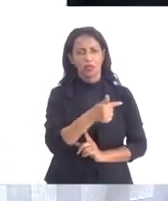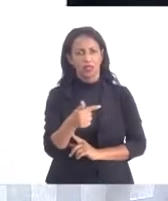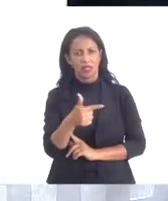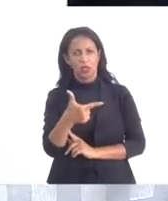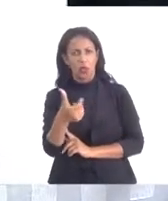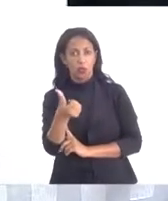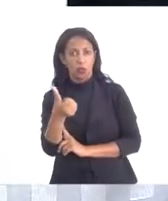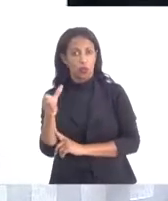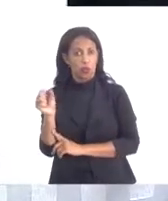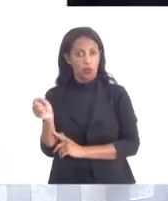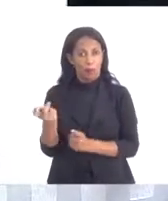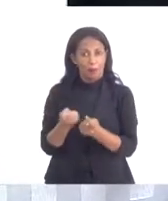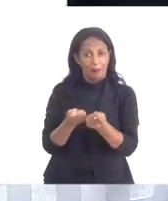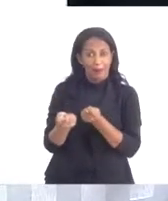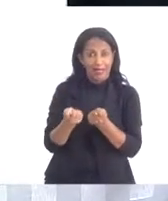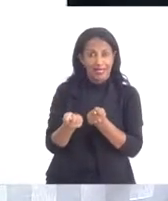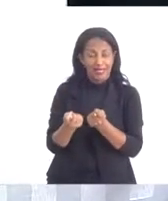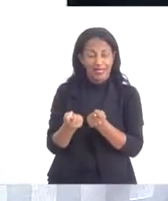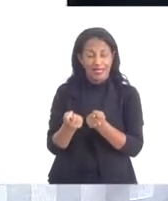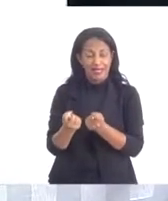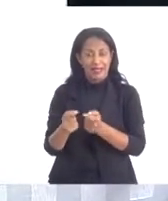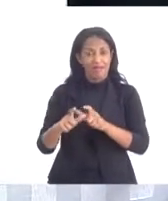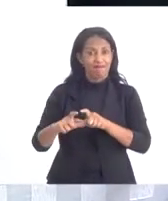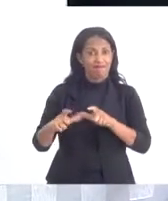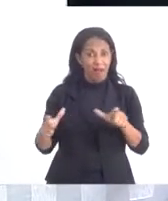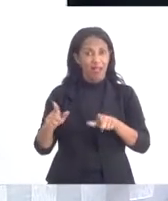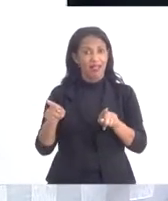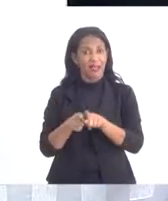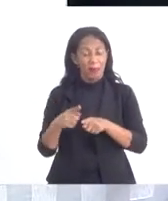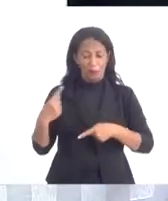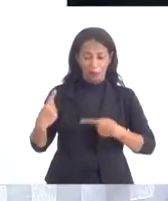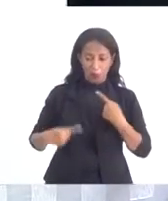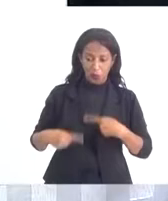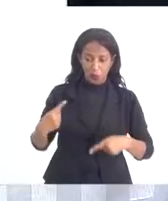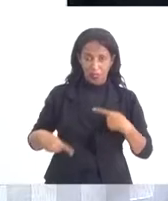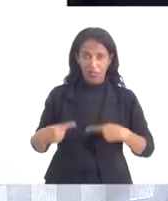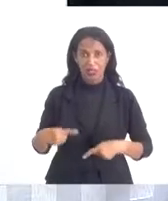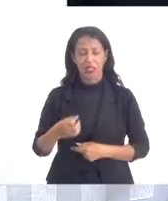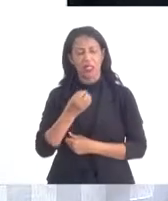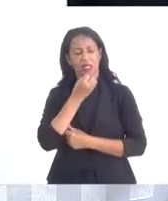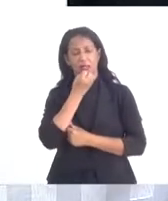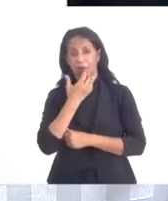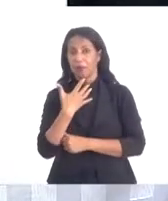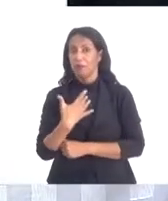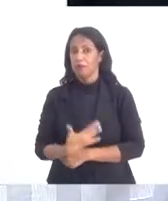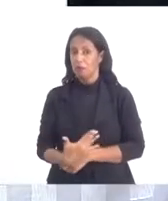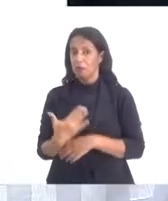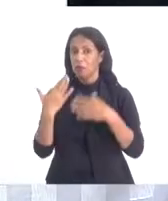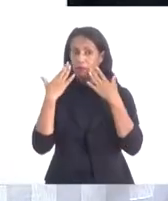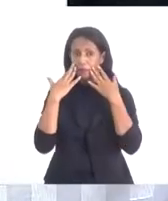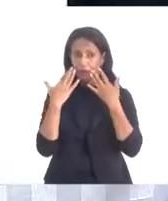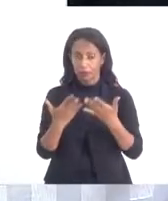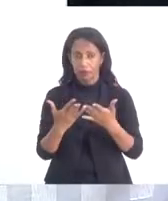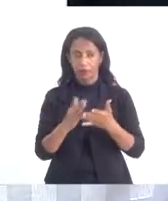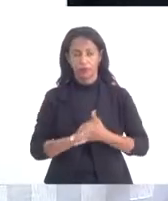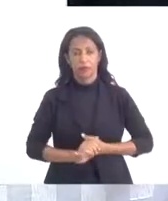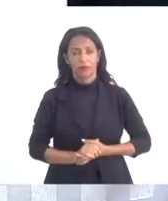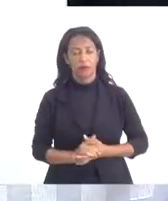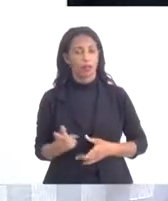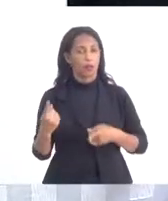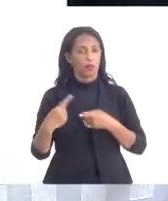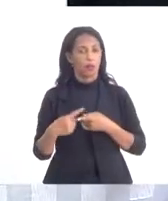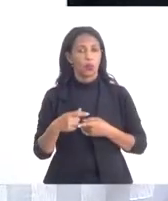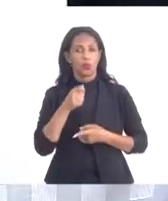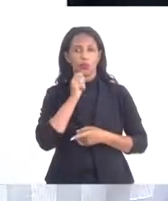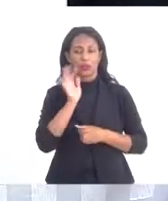crise financeira grande, mas também uma crise política. É sempre bom a gente explicitar isso, porque a gente não